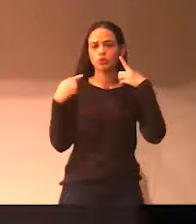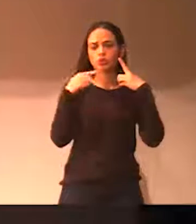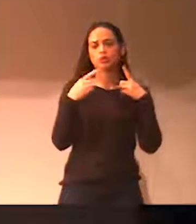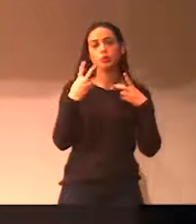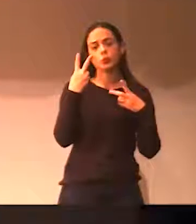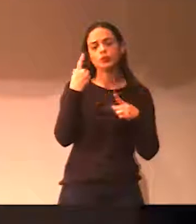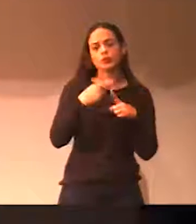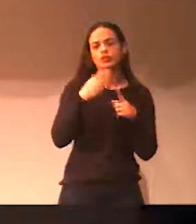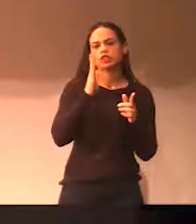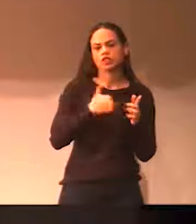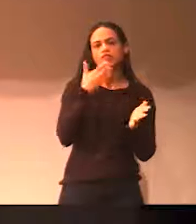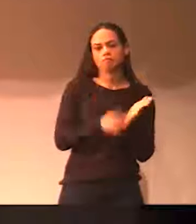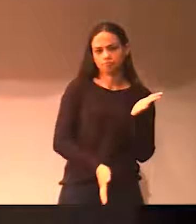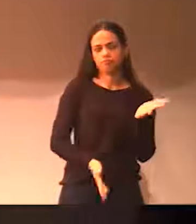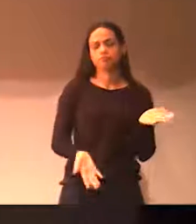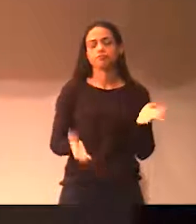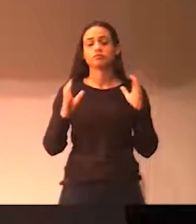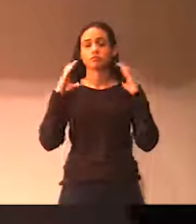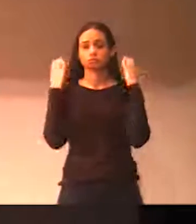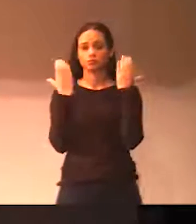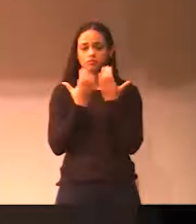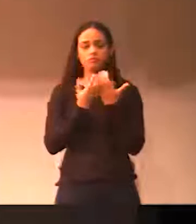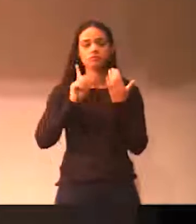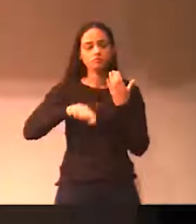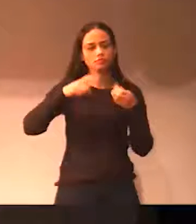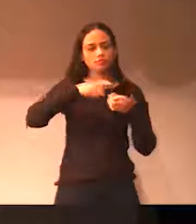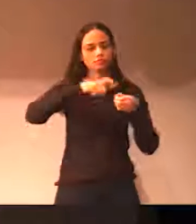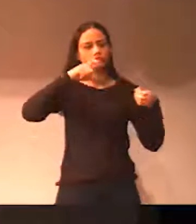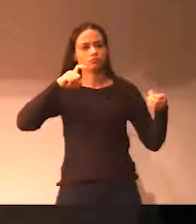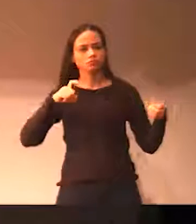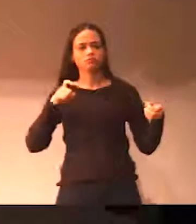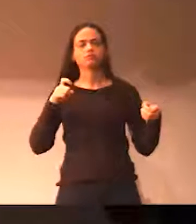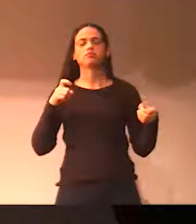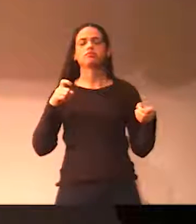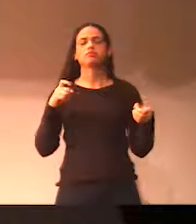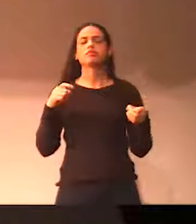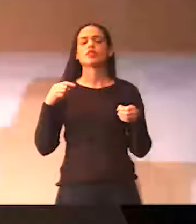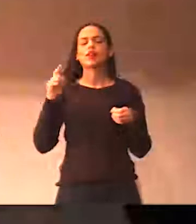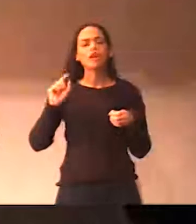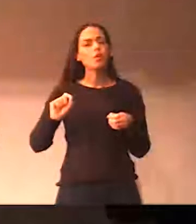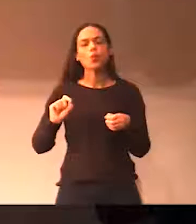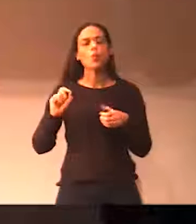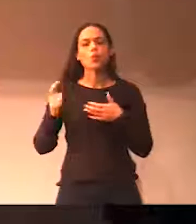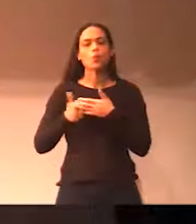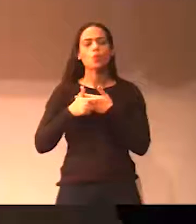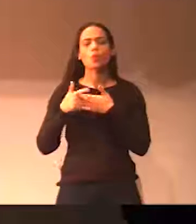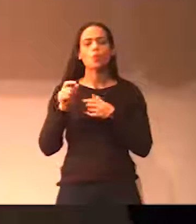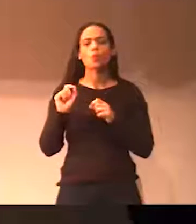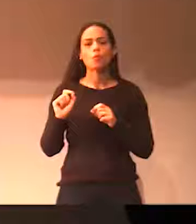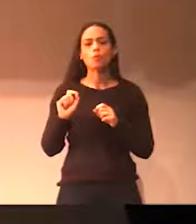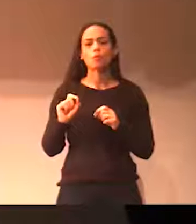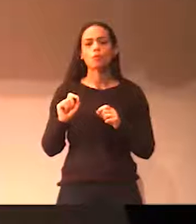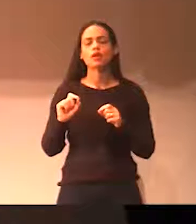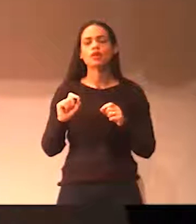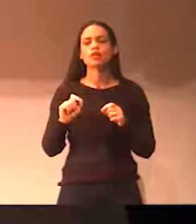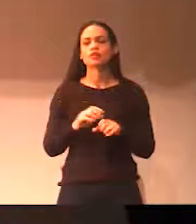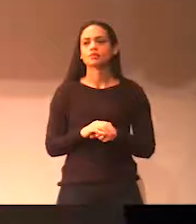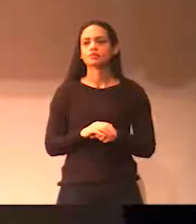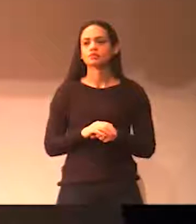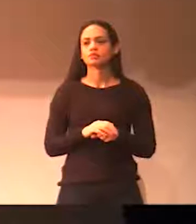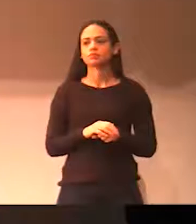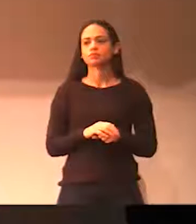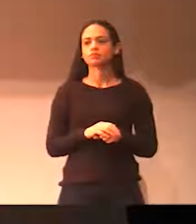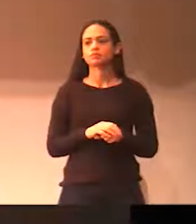Então, a Câmara é um órgão independente, autônomo, ele faz esse papel exatamente o contrário que ele faz em Vinhedo, lá ele defende os vereadores em